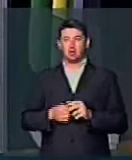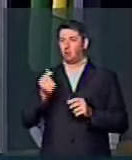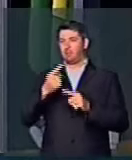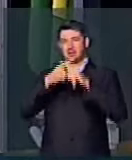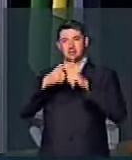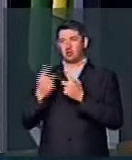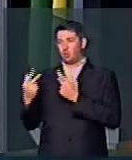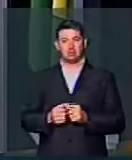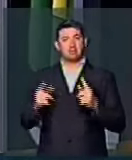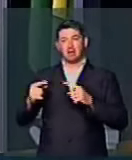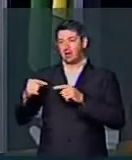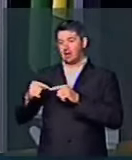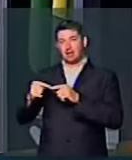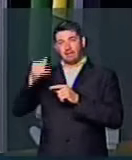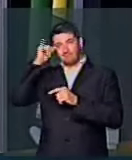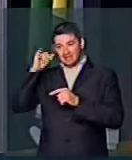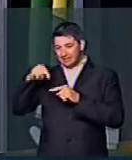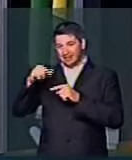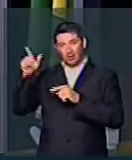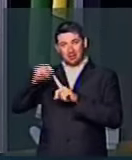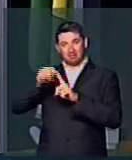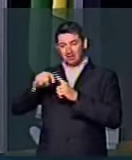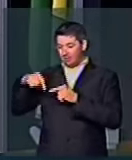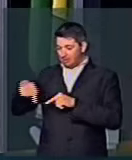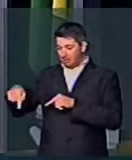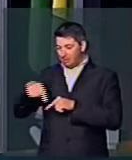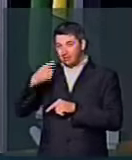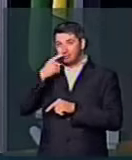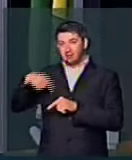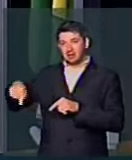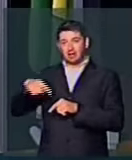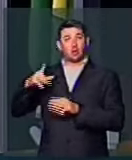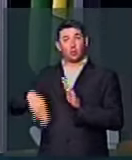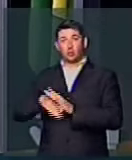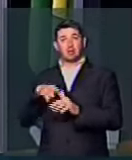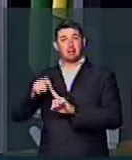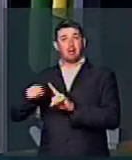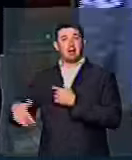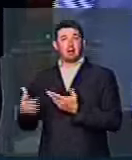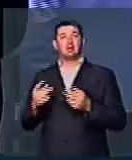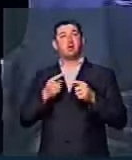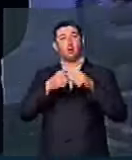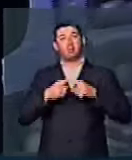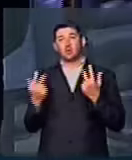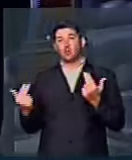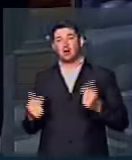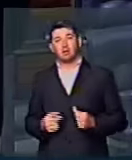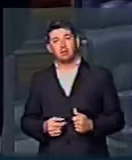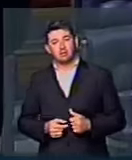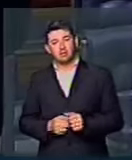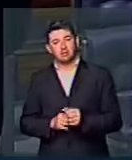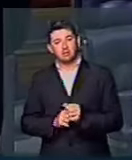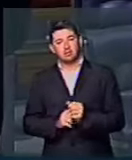competitivo, sendo que ali do lado é Eldorado Paulista, Jacupiranga, Cajati também, Registro,